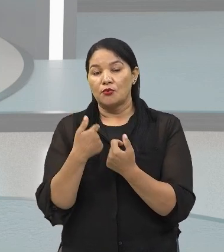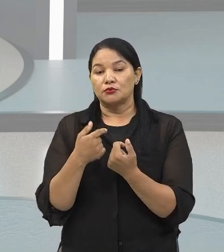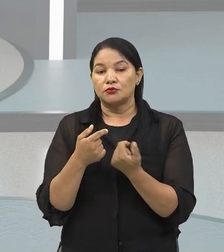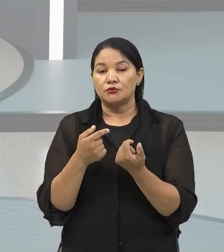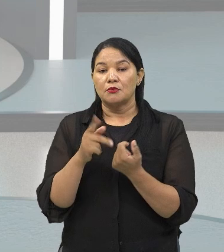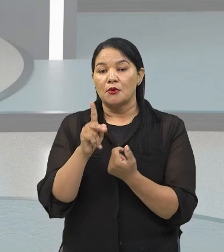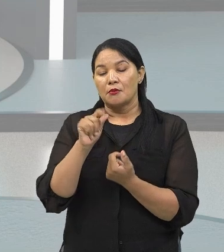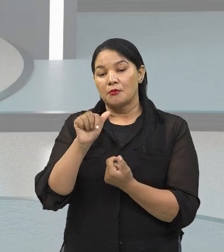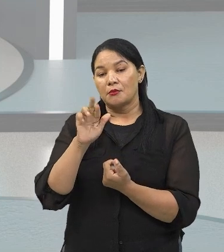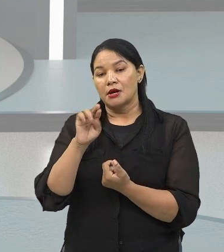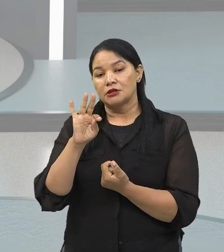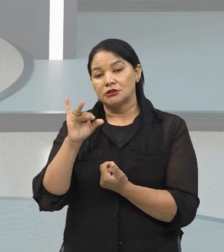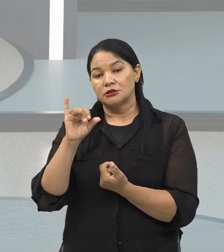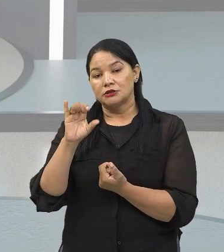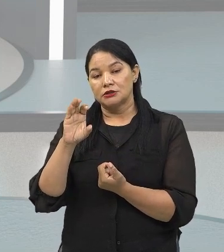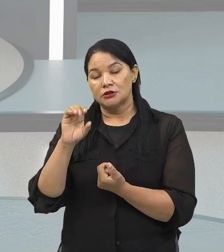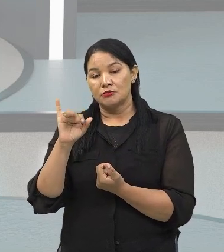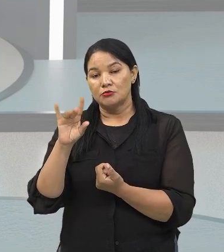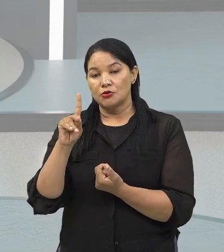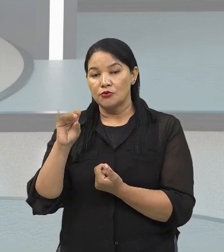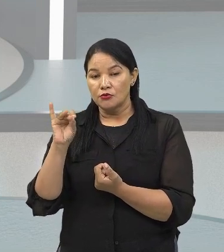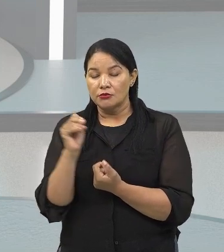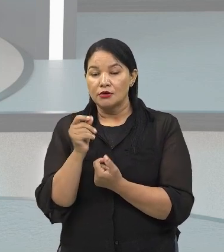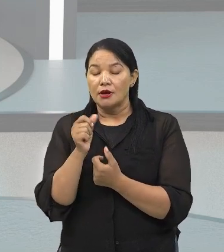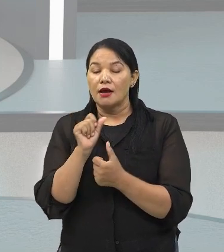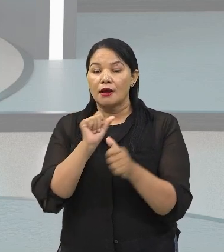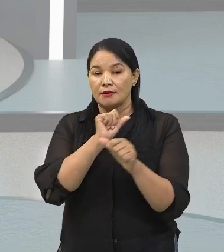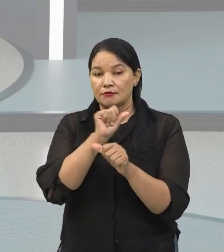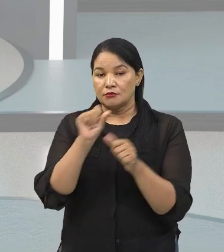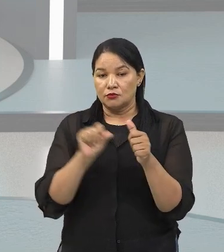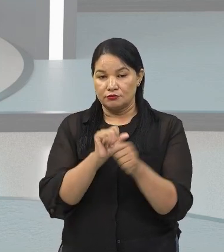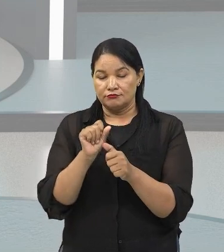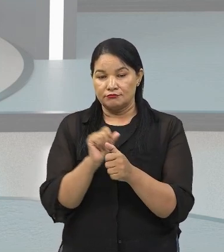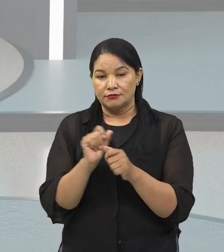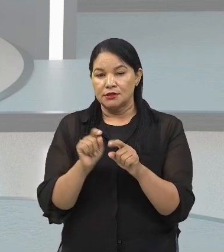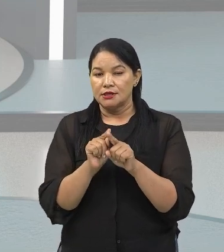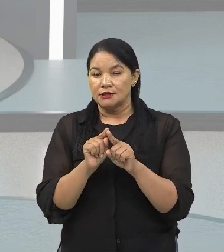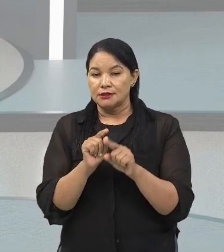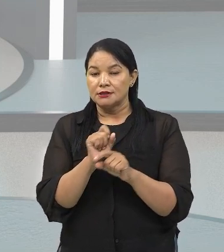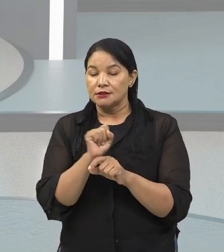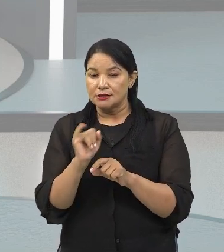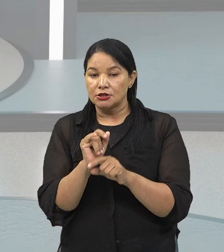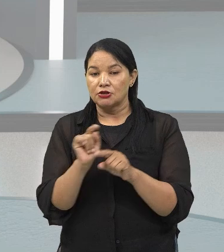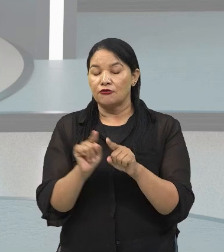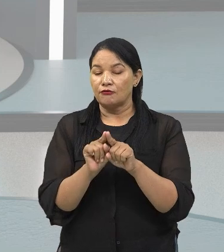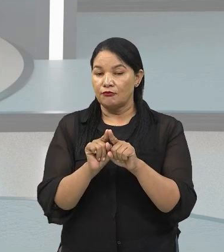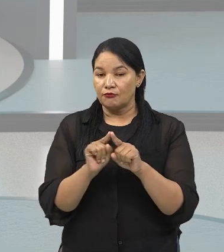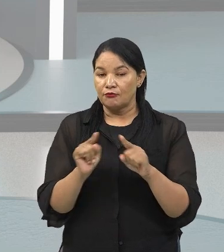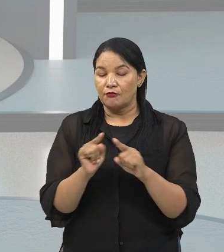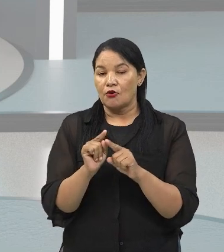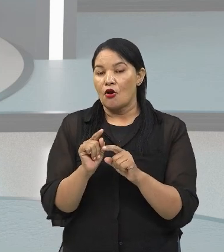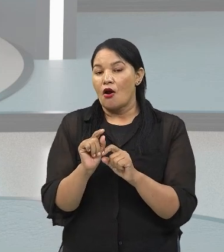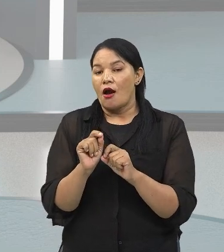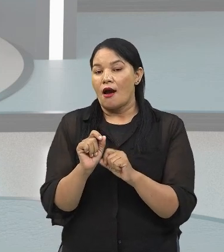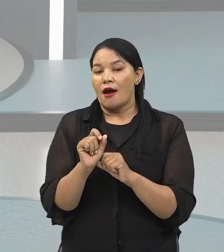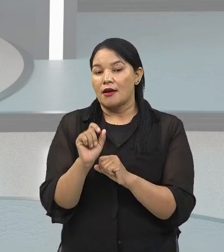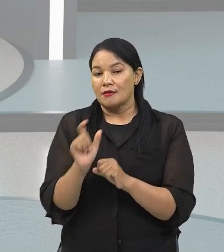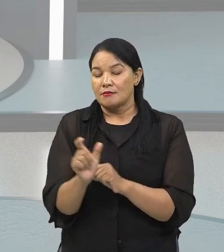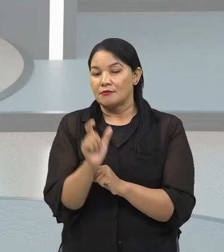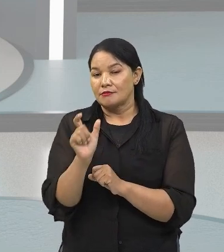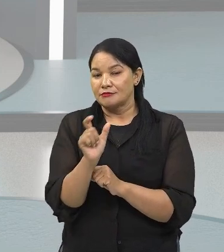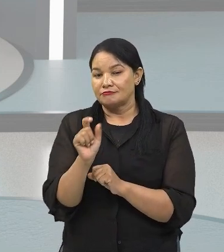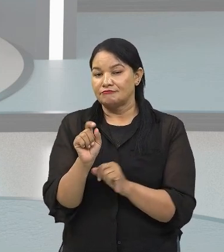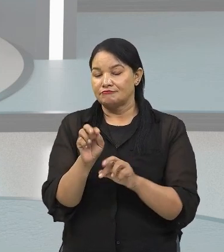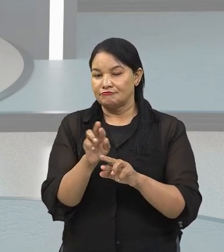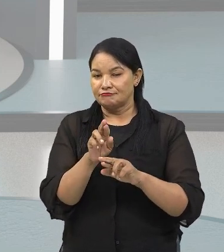conseguem ver ali, ó, abierto. Se fosse regular, o particípio seria como? Abrido. Nem, no português também não é.